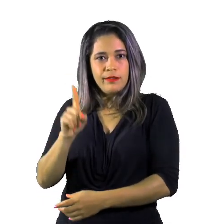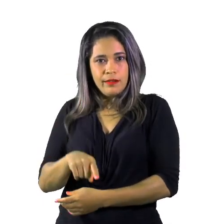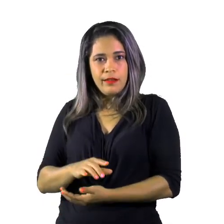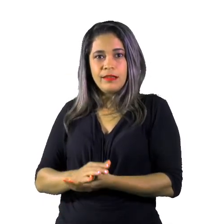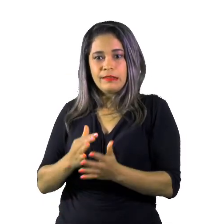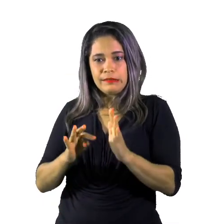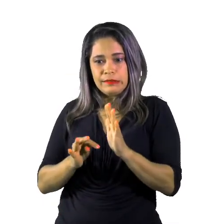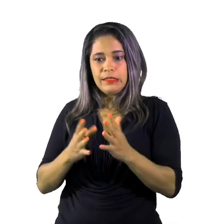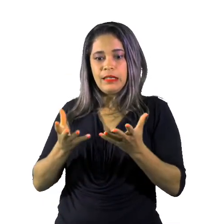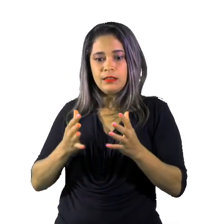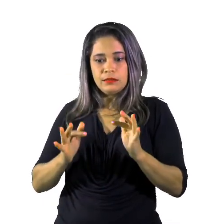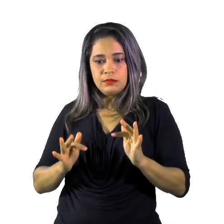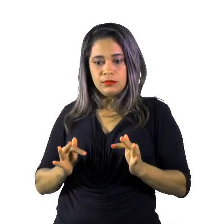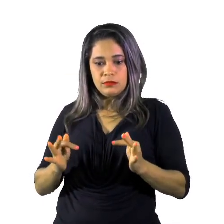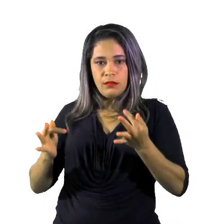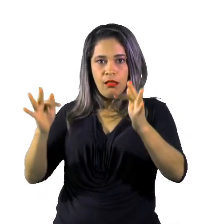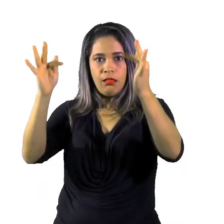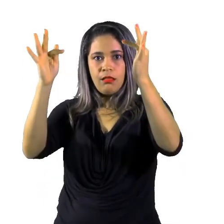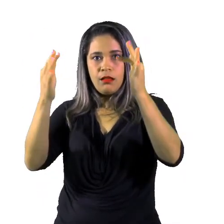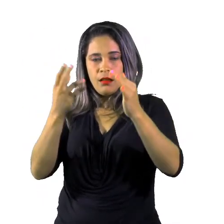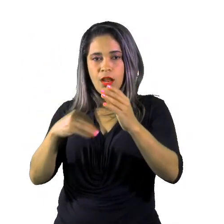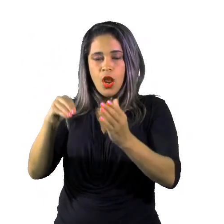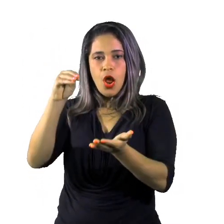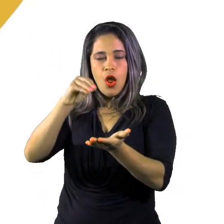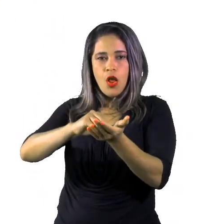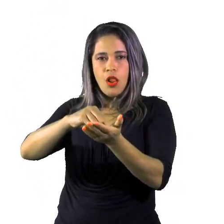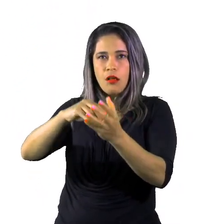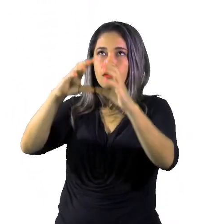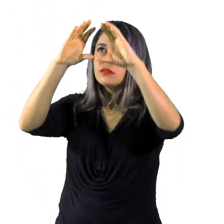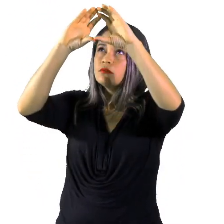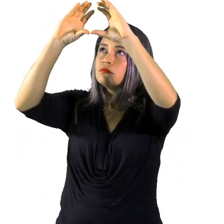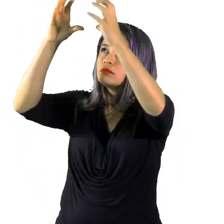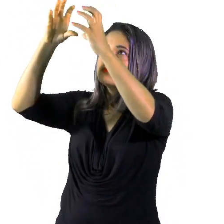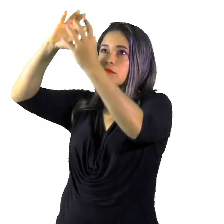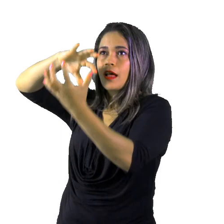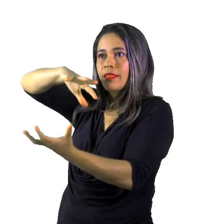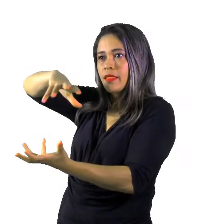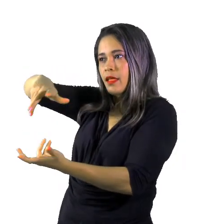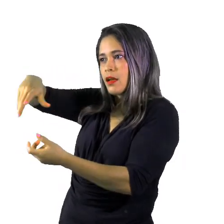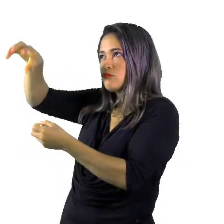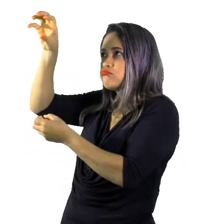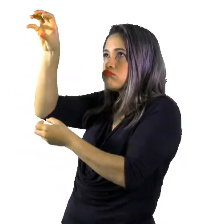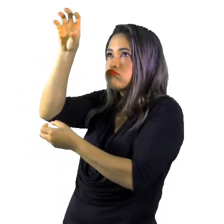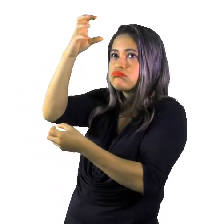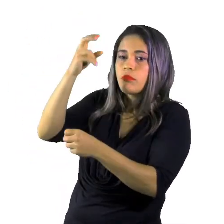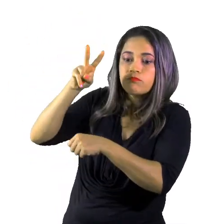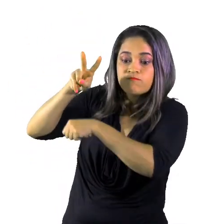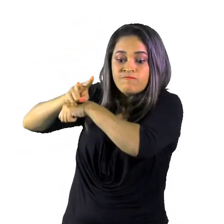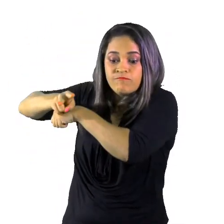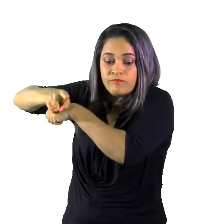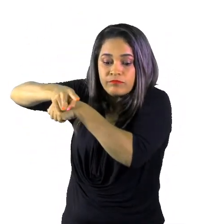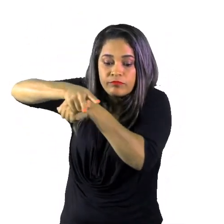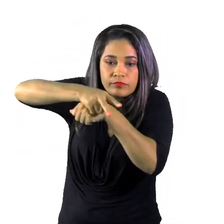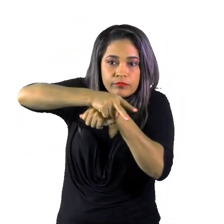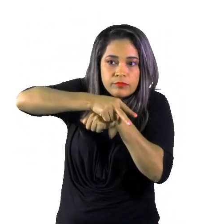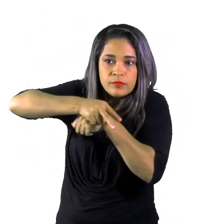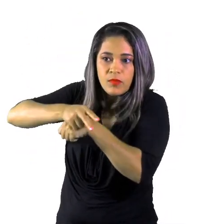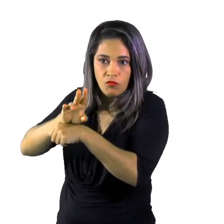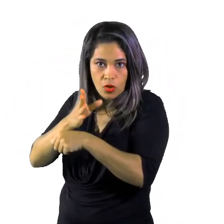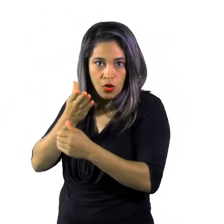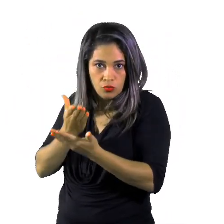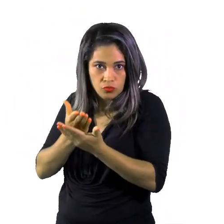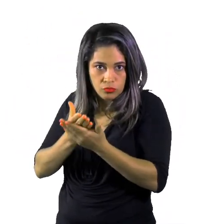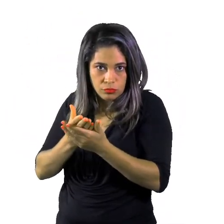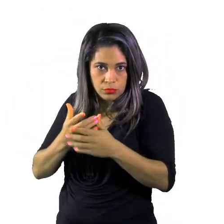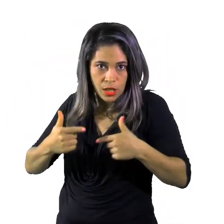colocar satélites ao redor da Terra para quê? Para vigiar. Vocês estudaram Guerra Fria na história e